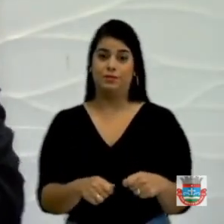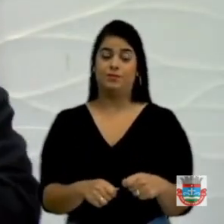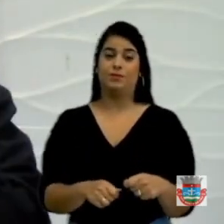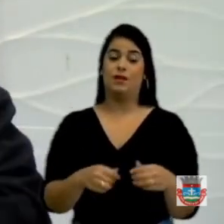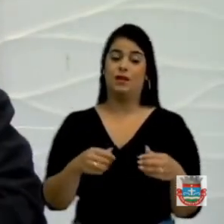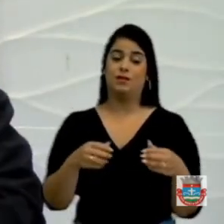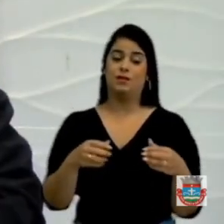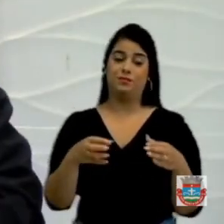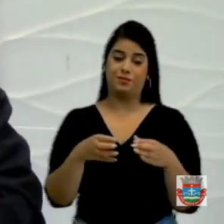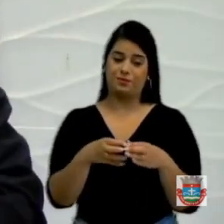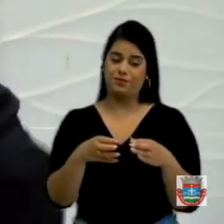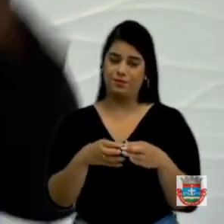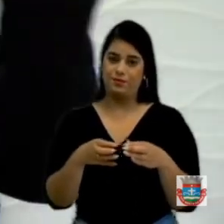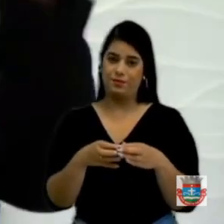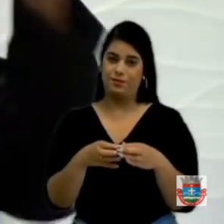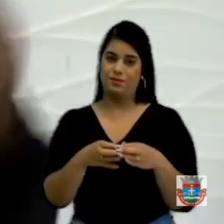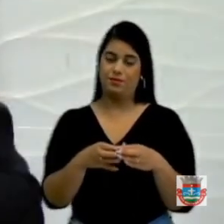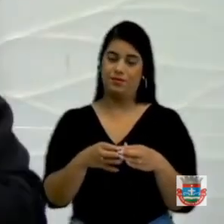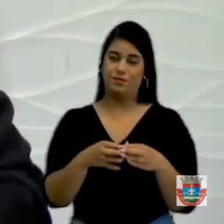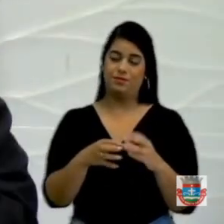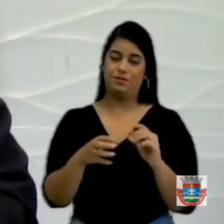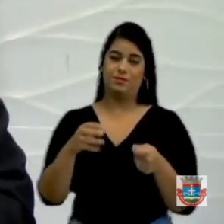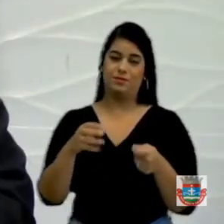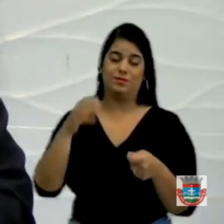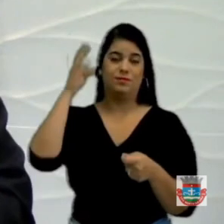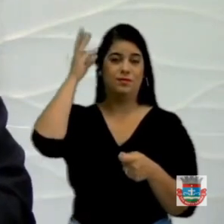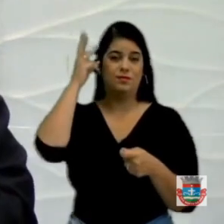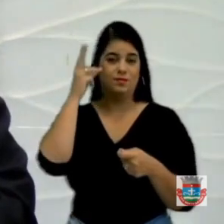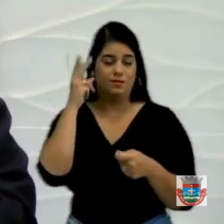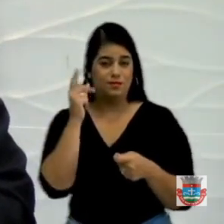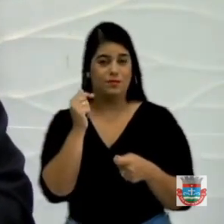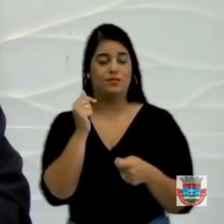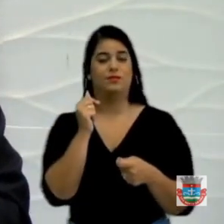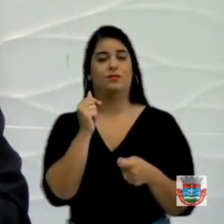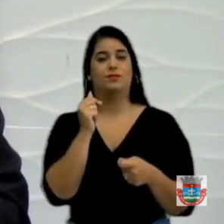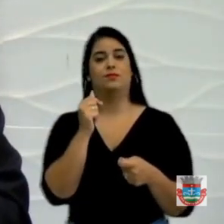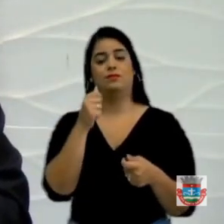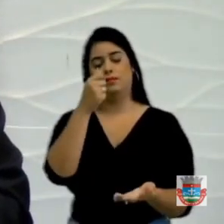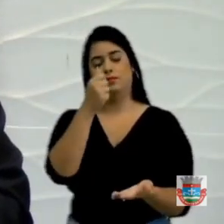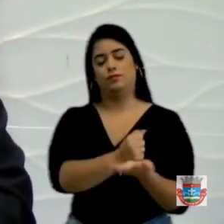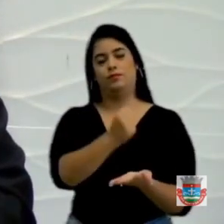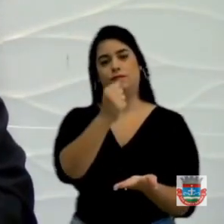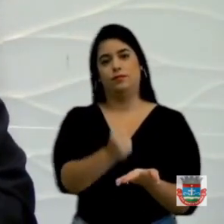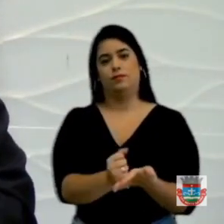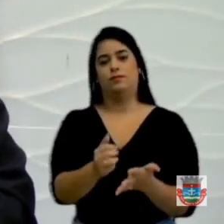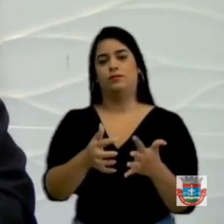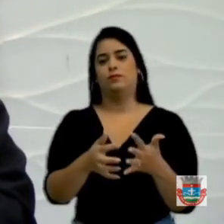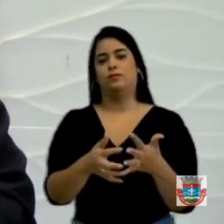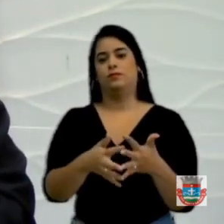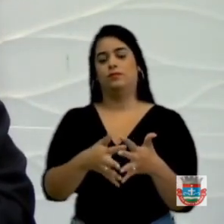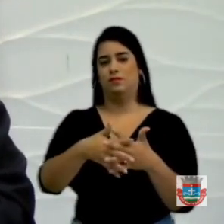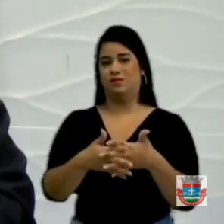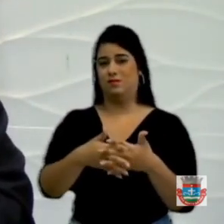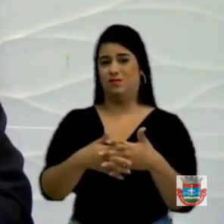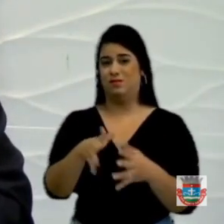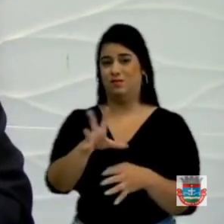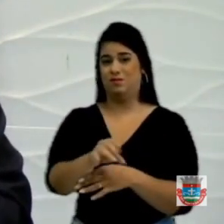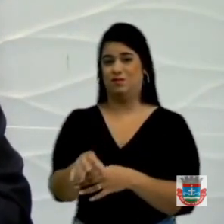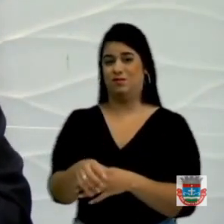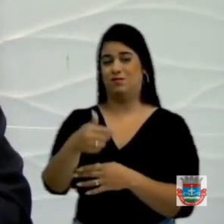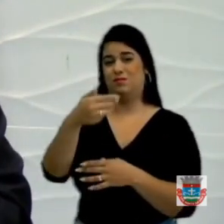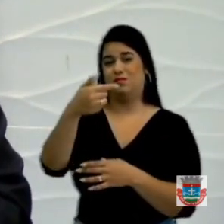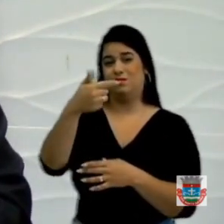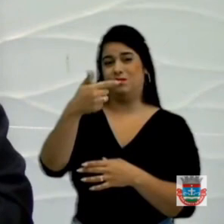do Grupo Almeida para contratar um carro e fazer a limpeza. Deu 32 mil litros